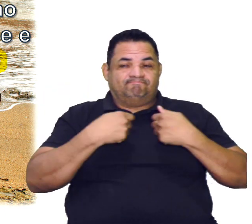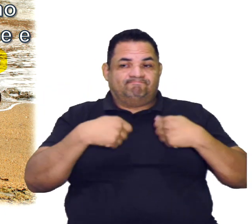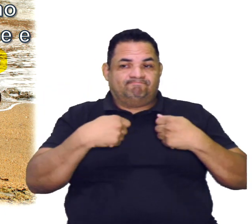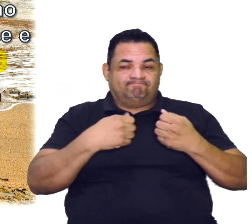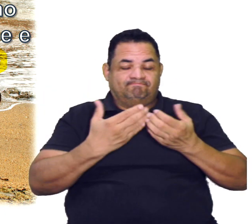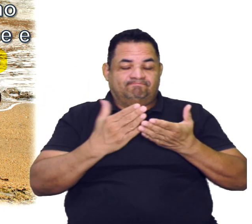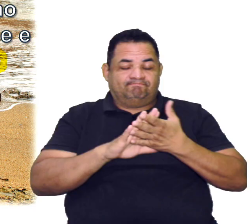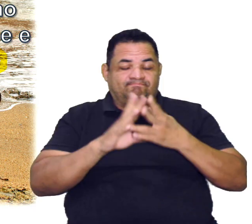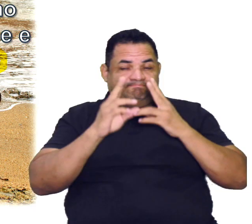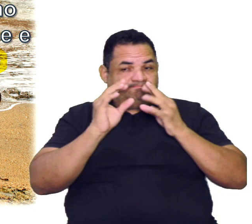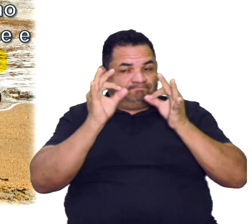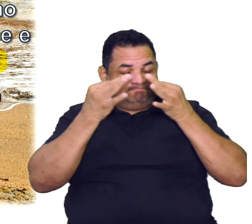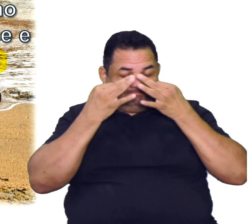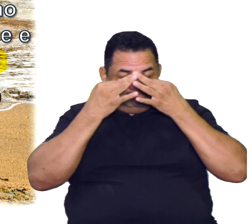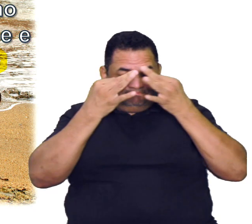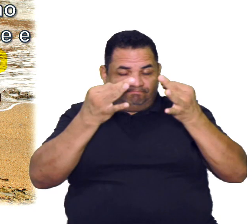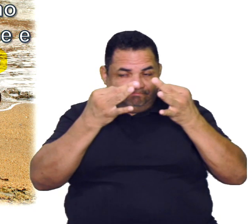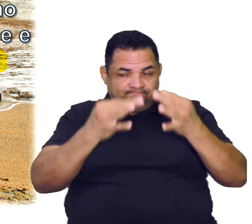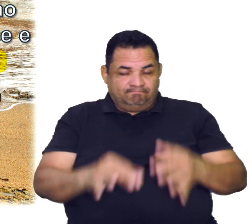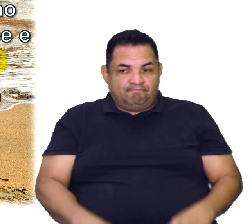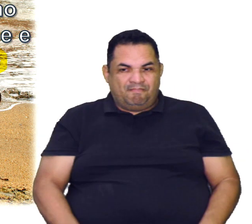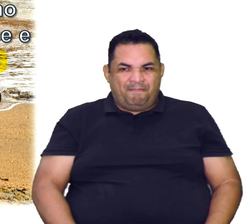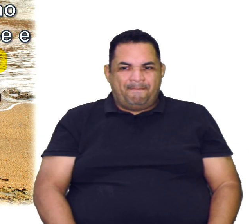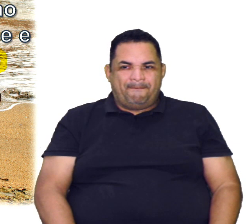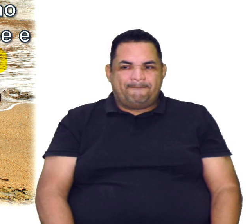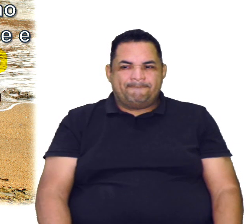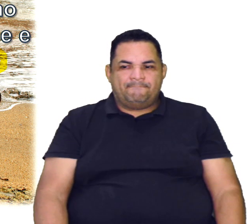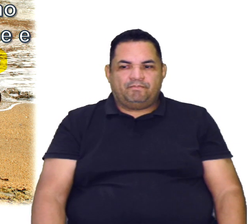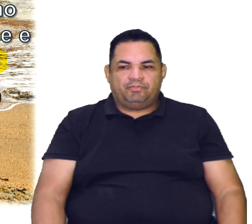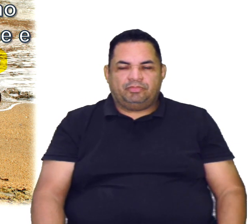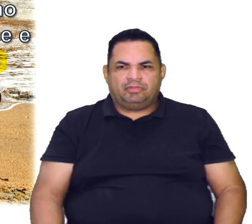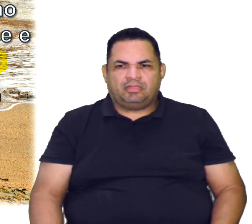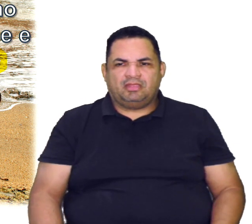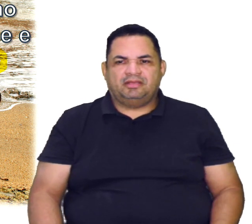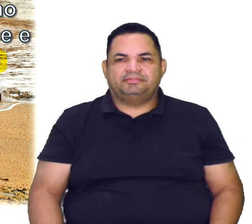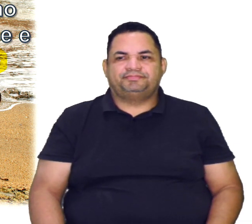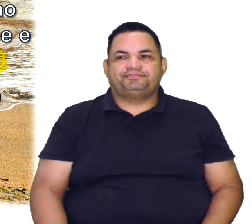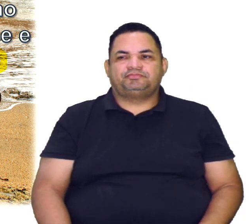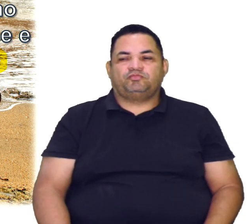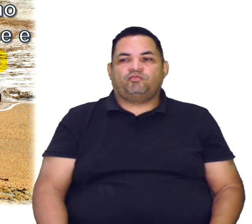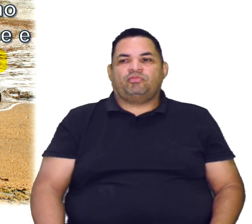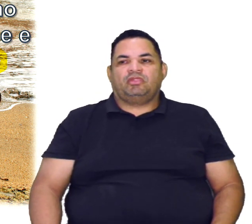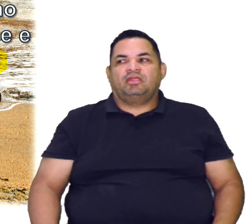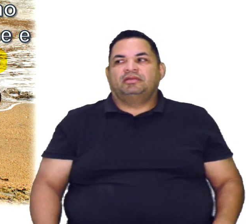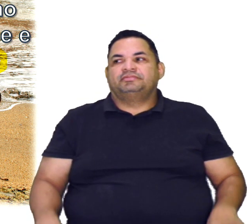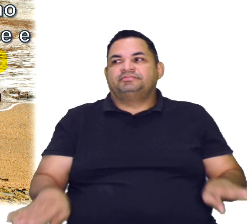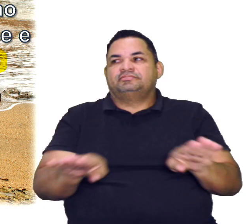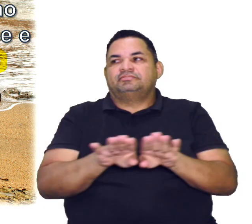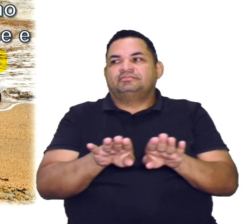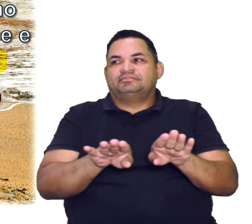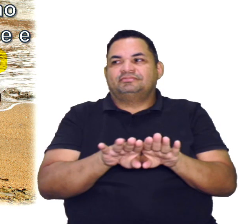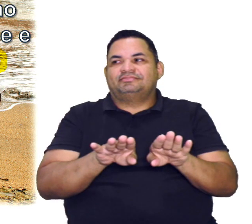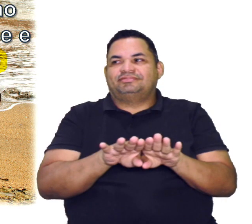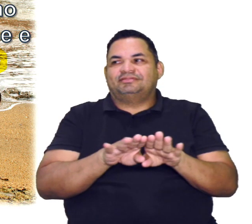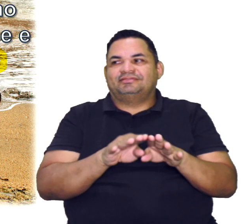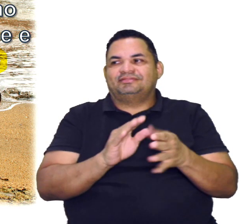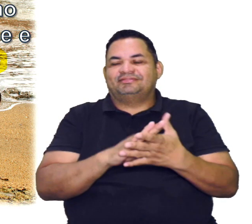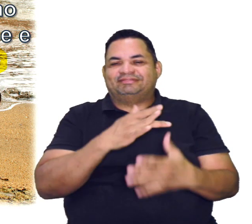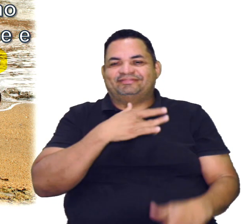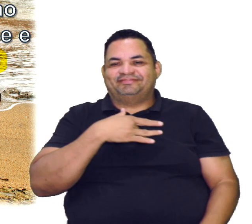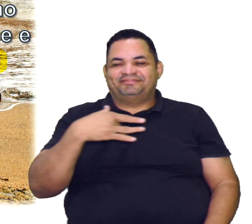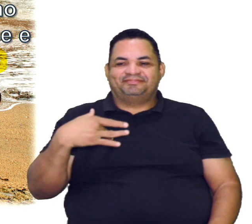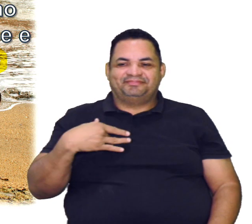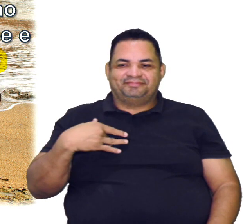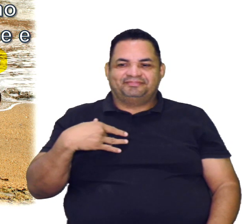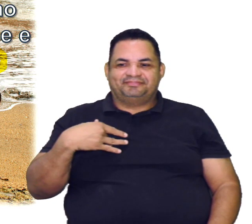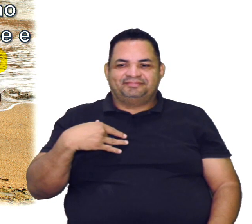gente tem que ficar muito atento a isso, tá? Então, a gente tem que priorizar o trabalho, mas a gente também tem que priorizar a